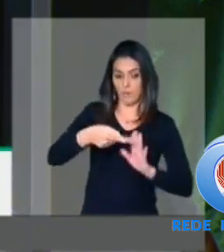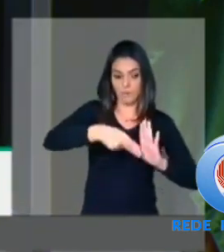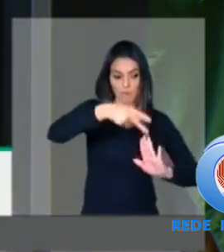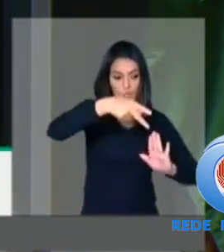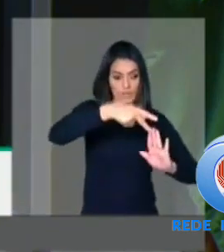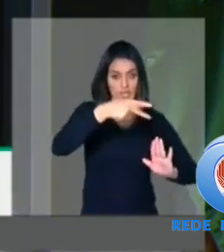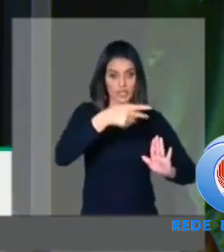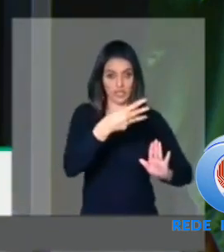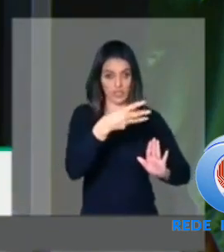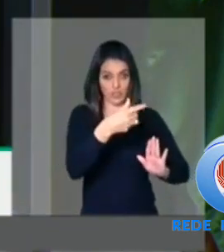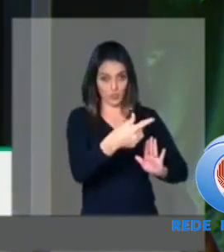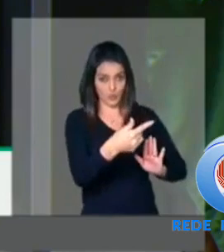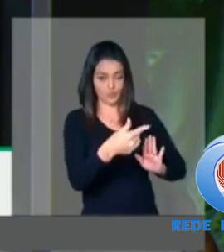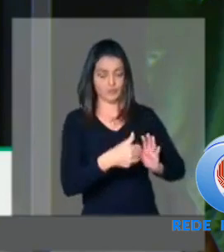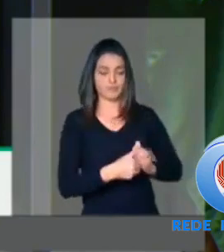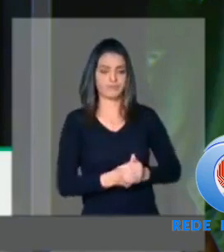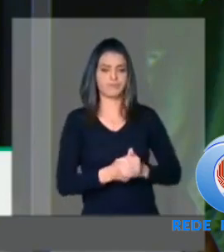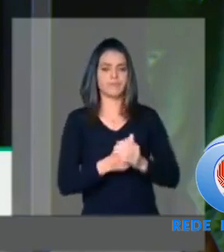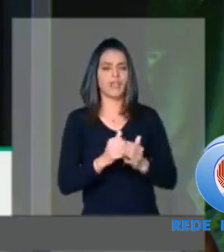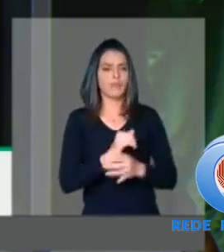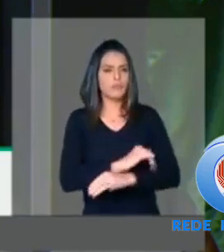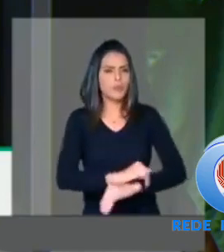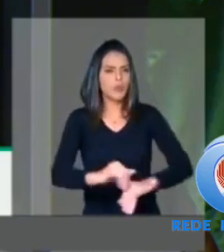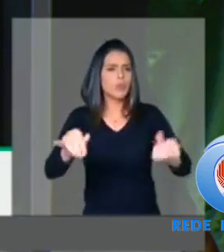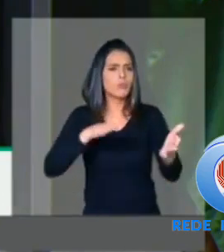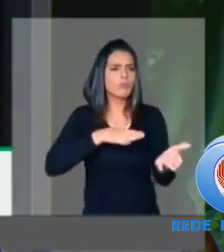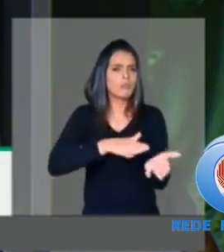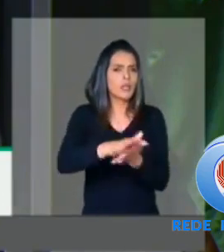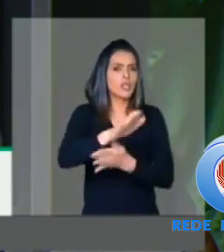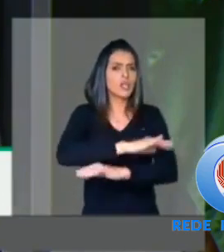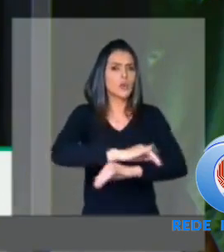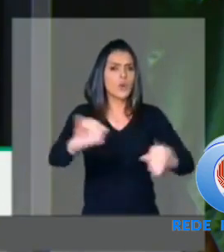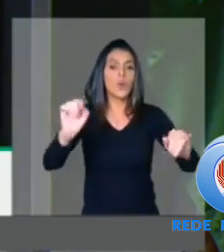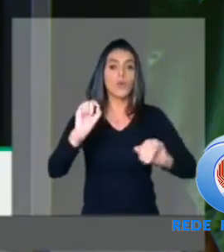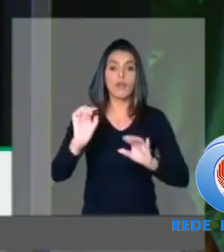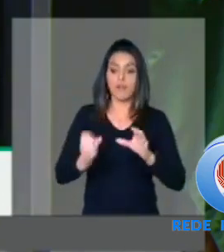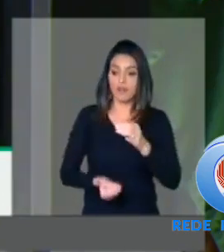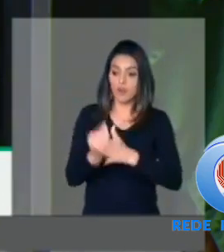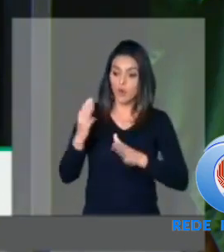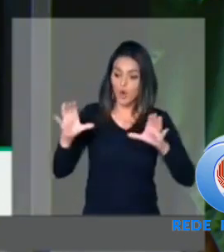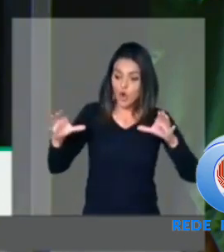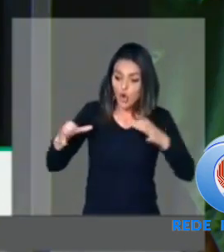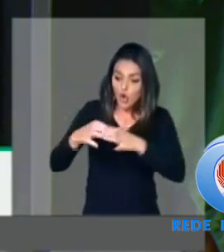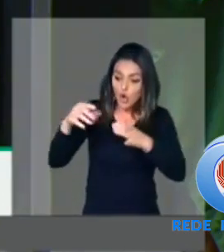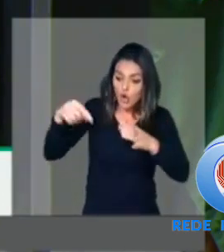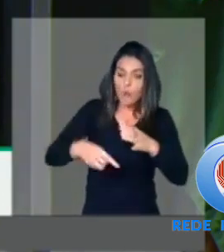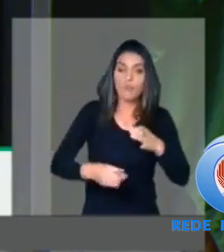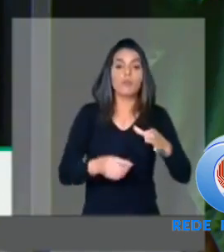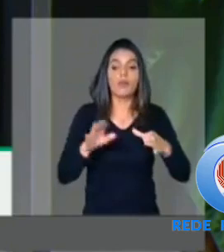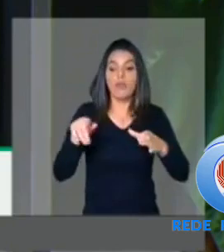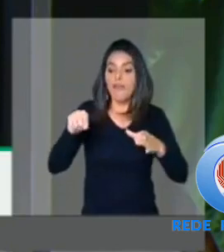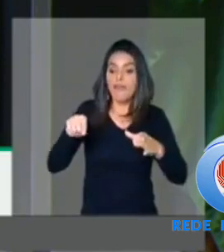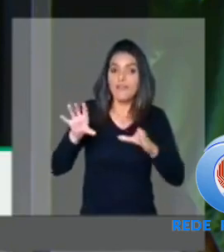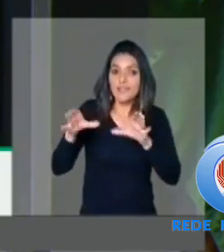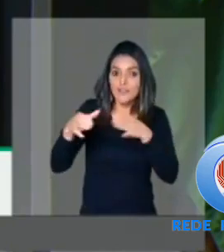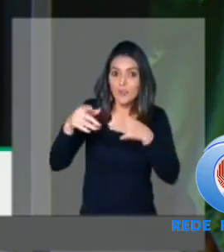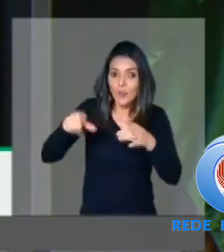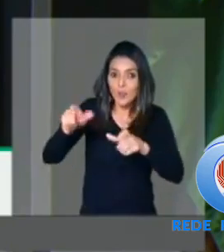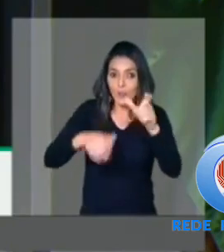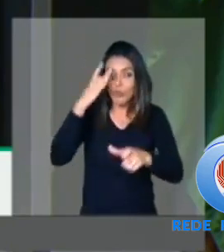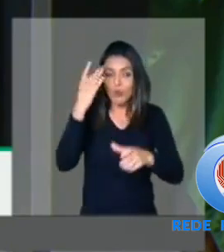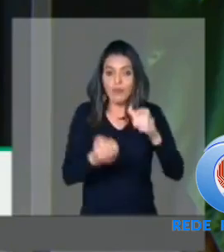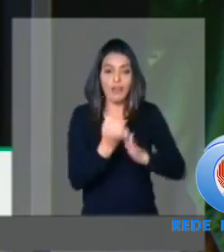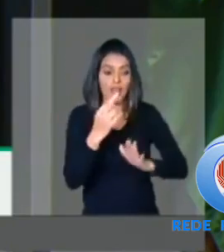número 32, criando um grupo de trabalho para formular normas gerais de